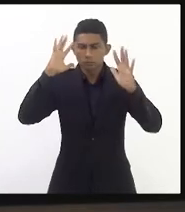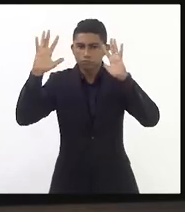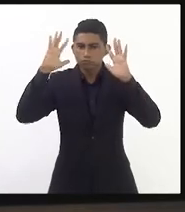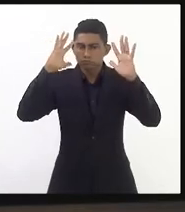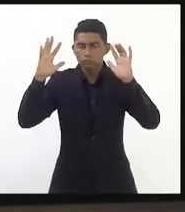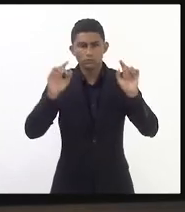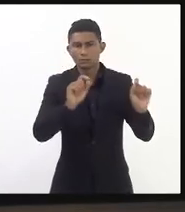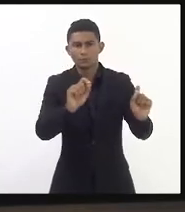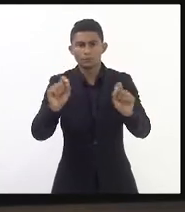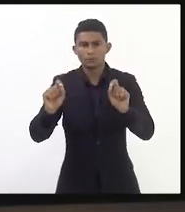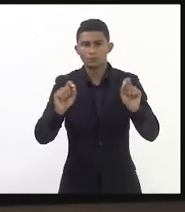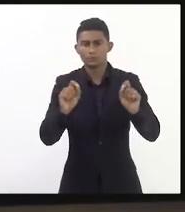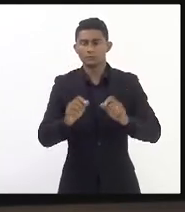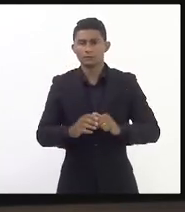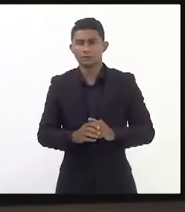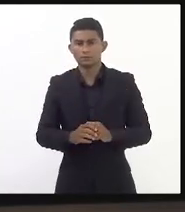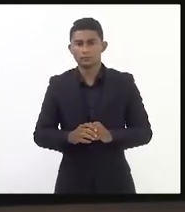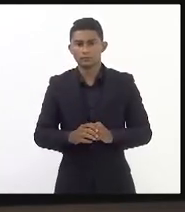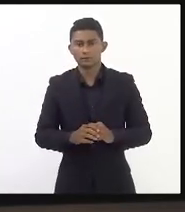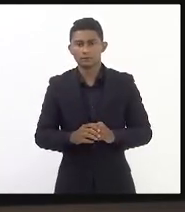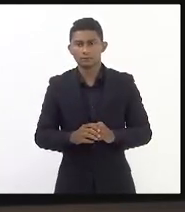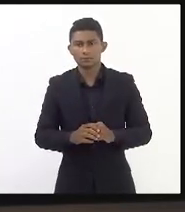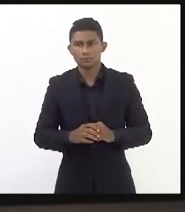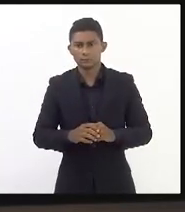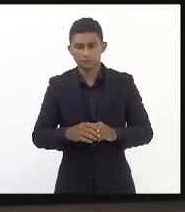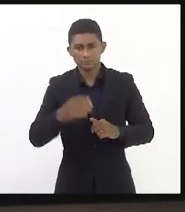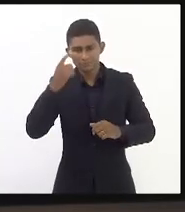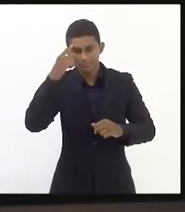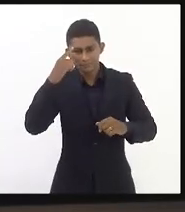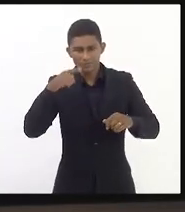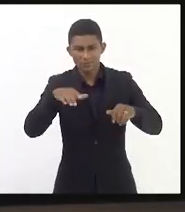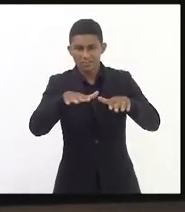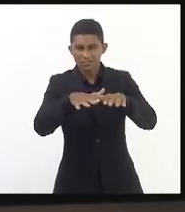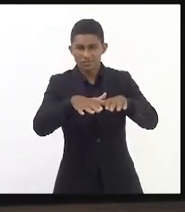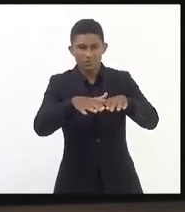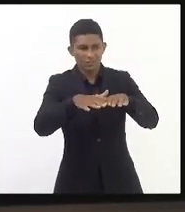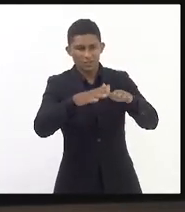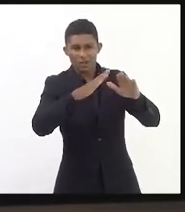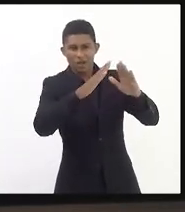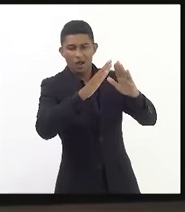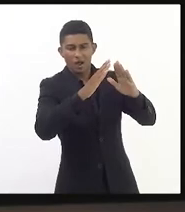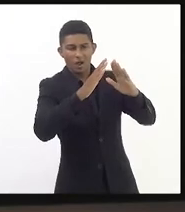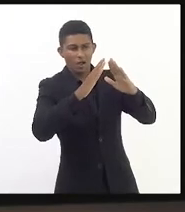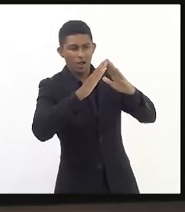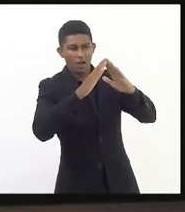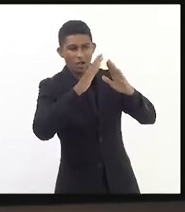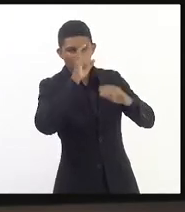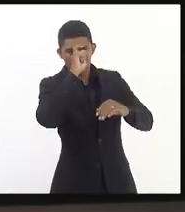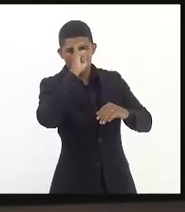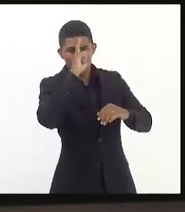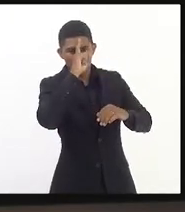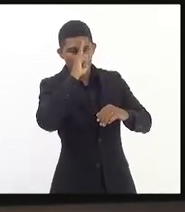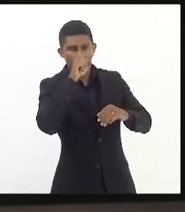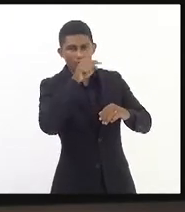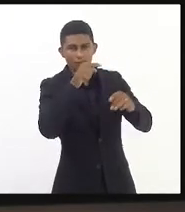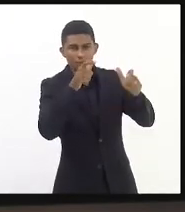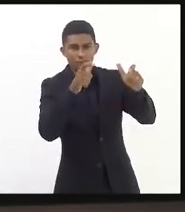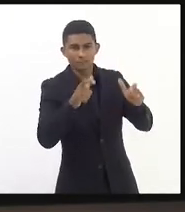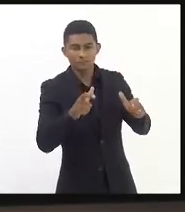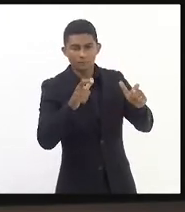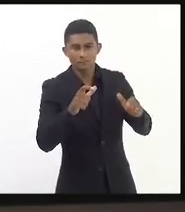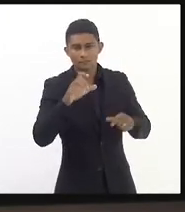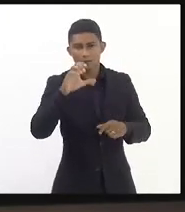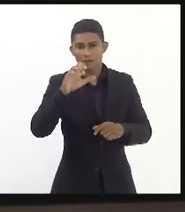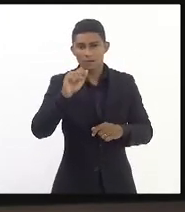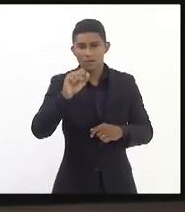de jogar no chão aquele hospital geral em Casimiro de Abreu,